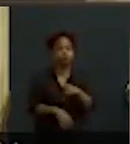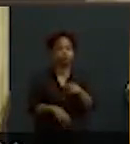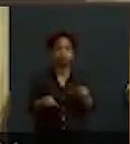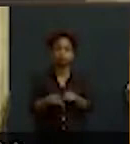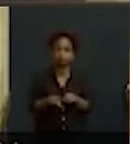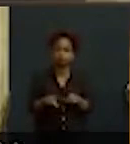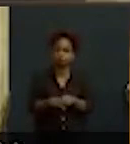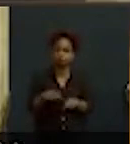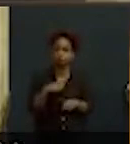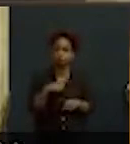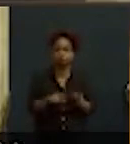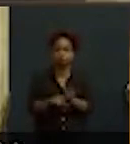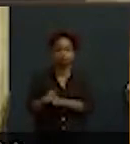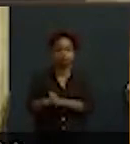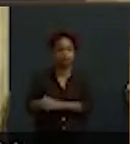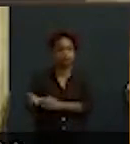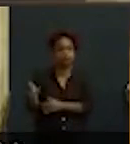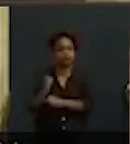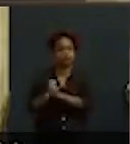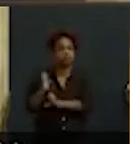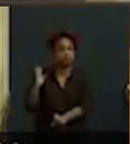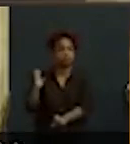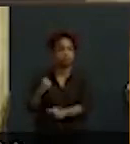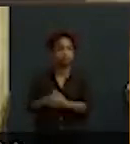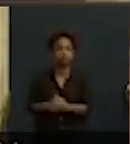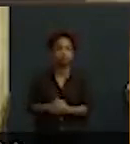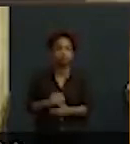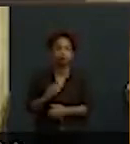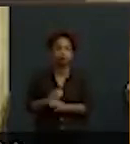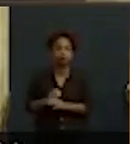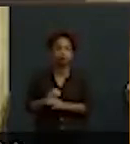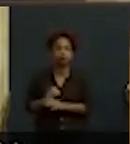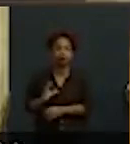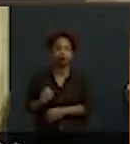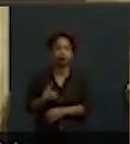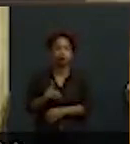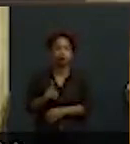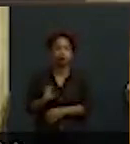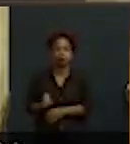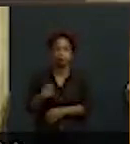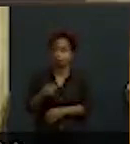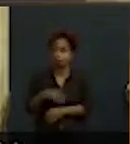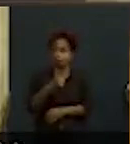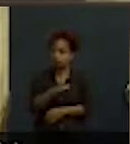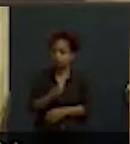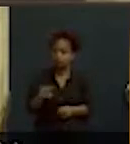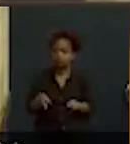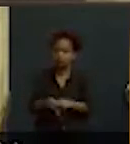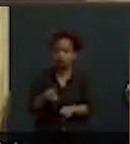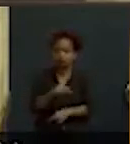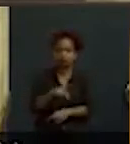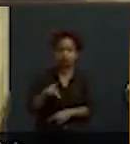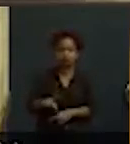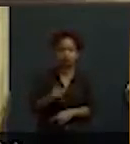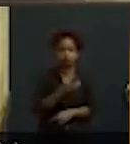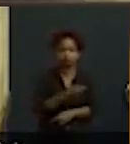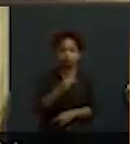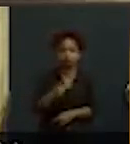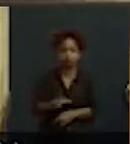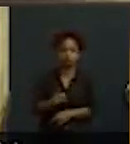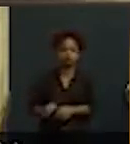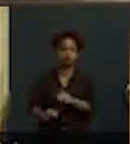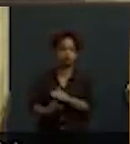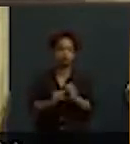e Pesquisa de Engenharia, COP do Brasil e professor visitante do Instituto de